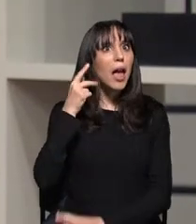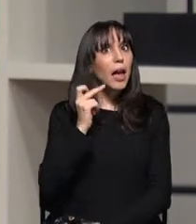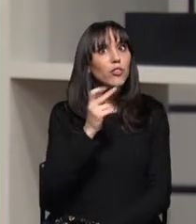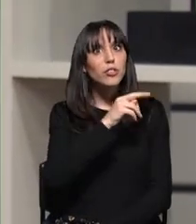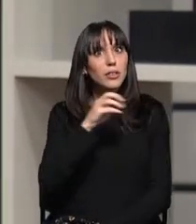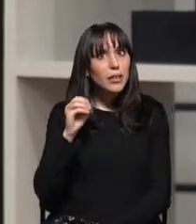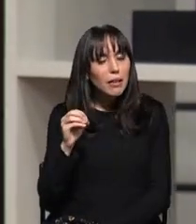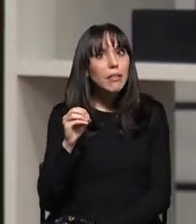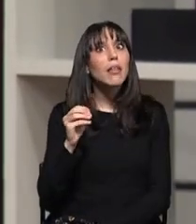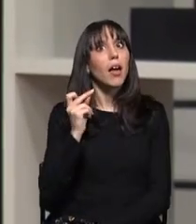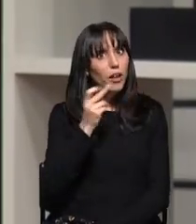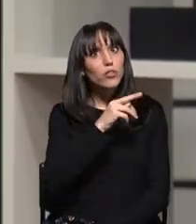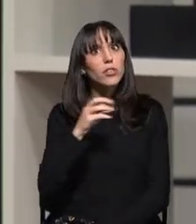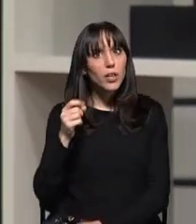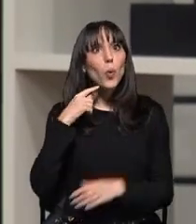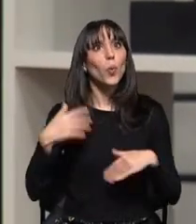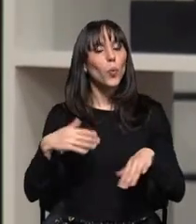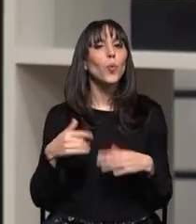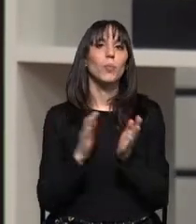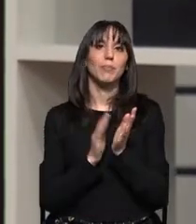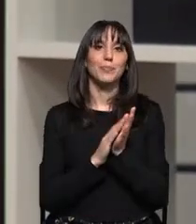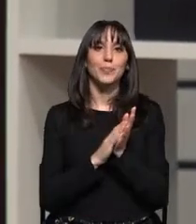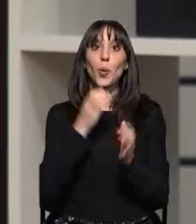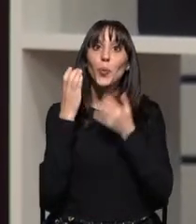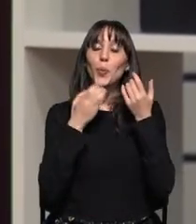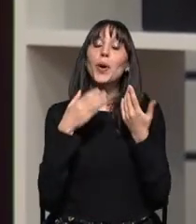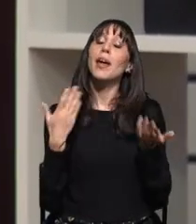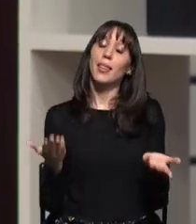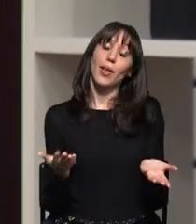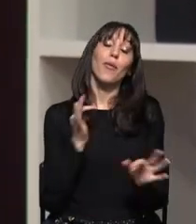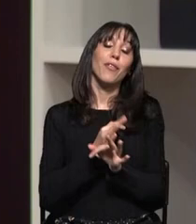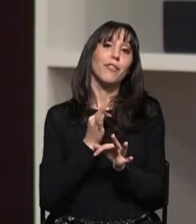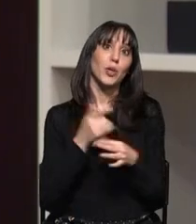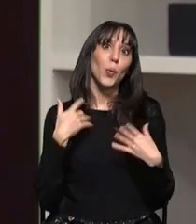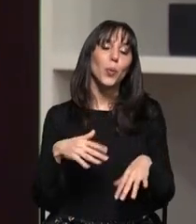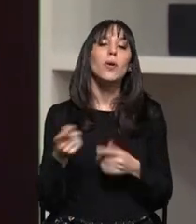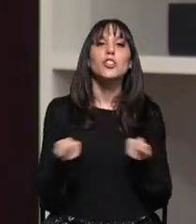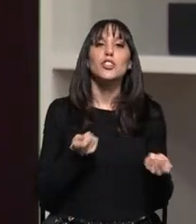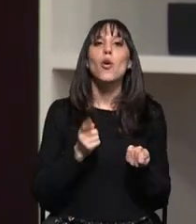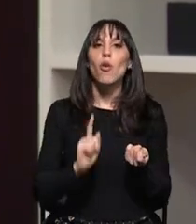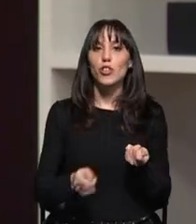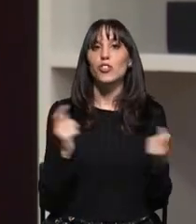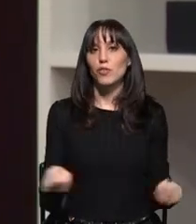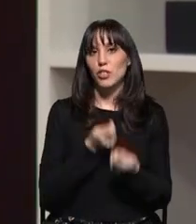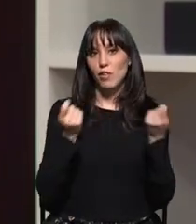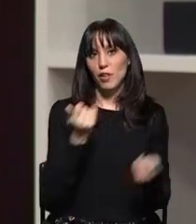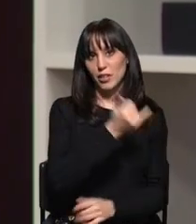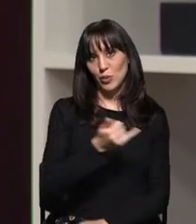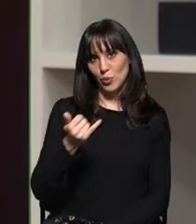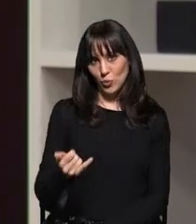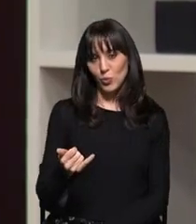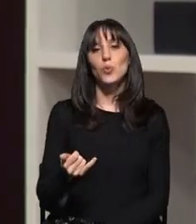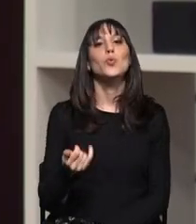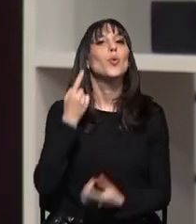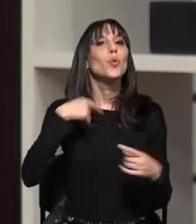anos! 30 anos! E para celebrar em grande, organizam o 22º Festival Tuna Cidade de